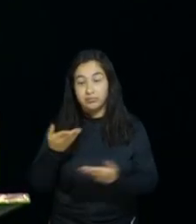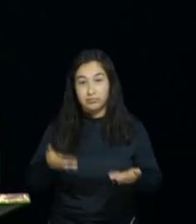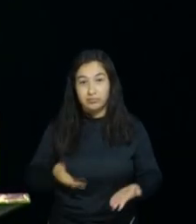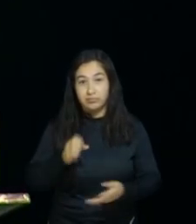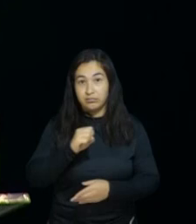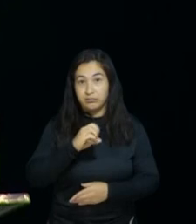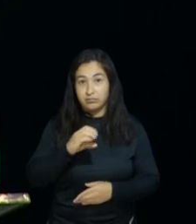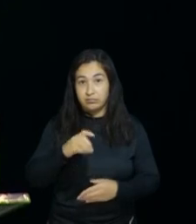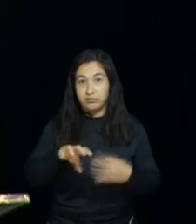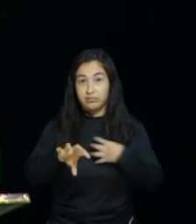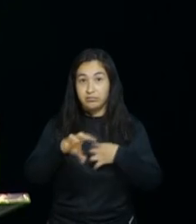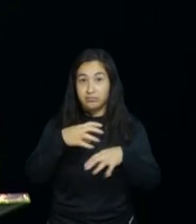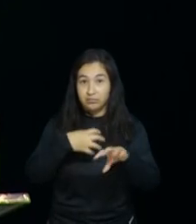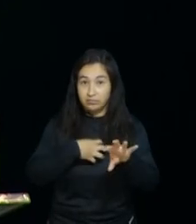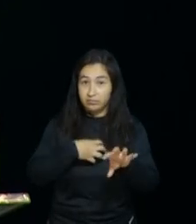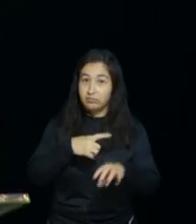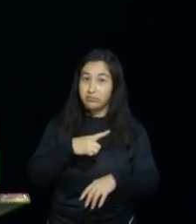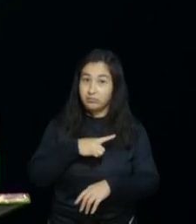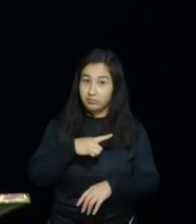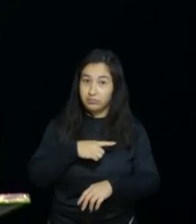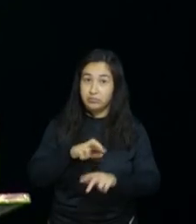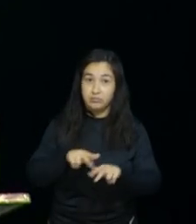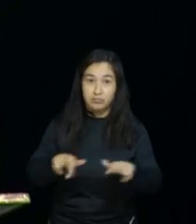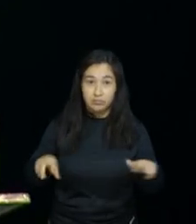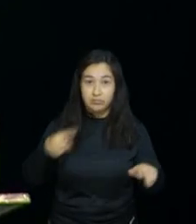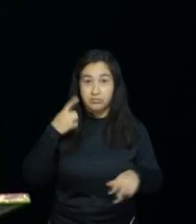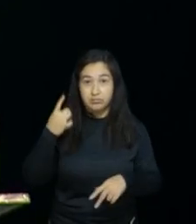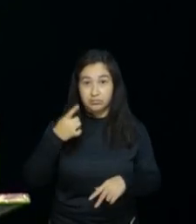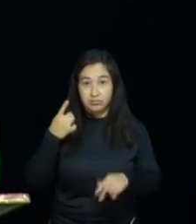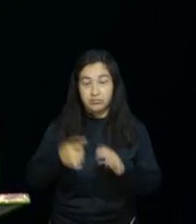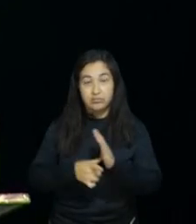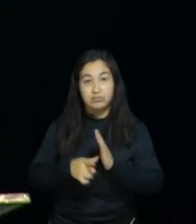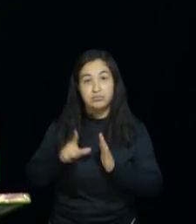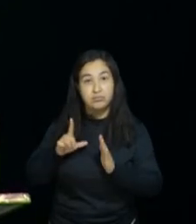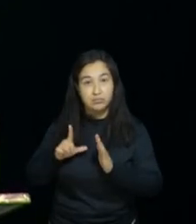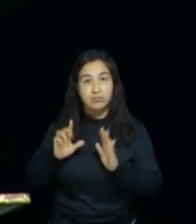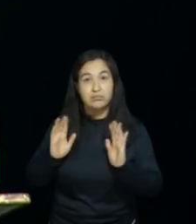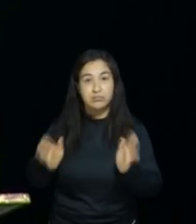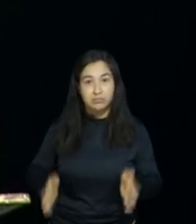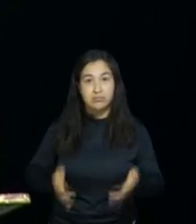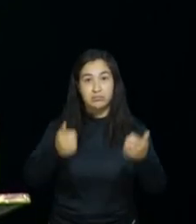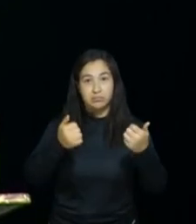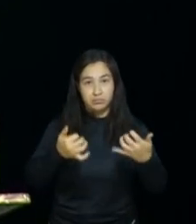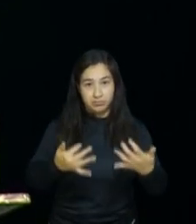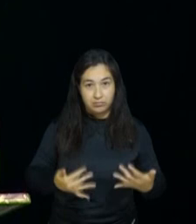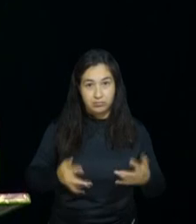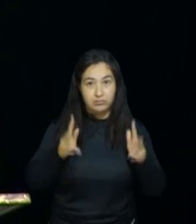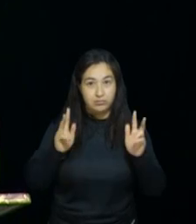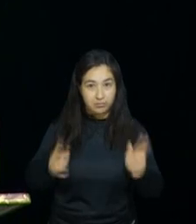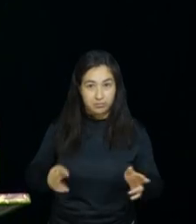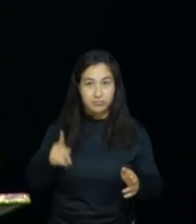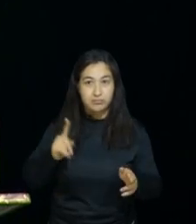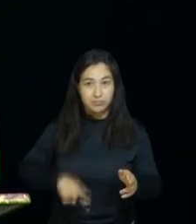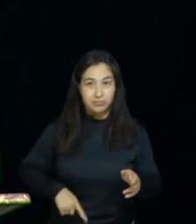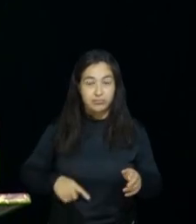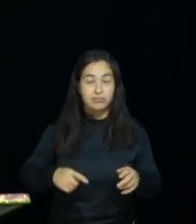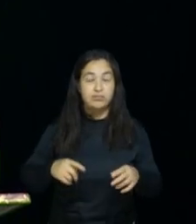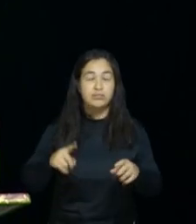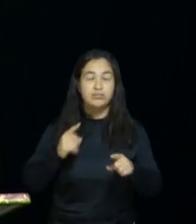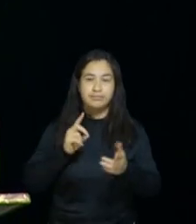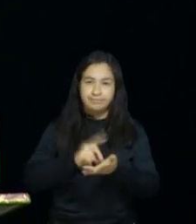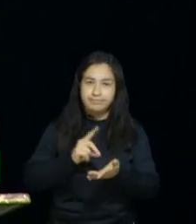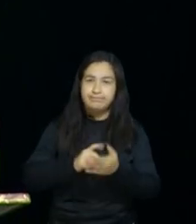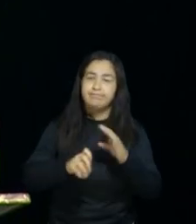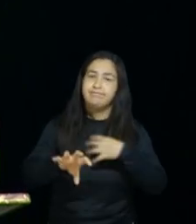muito solidários. Vários deputados aqui que me antecederam já falaram sobre isso. E é um verdadeiro exemplo de solidariedade que